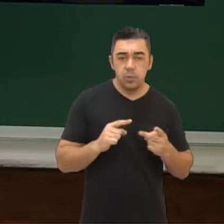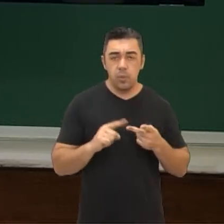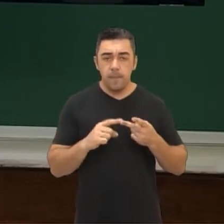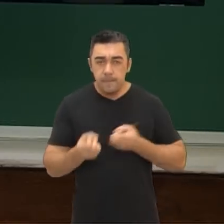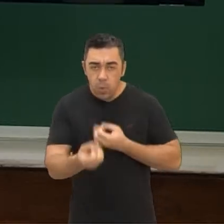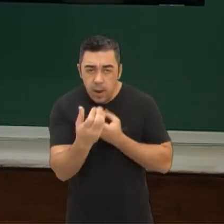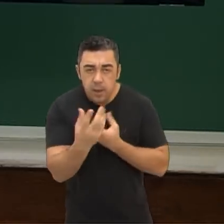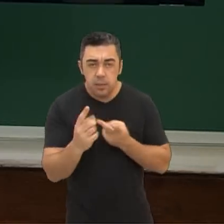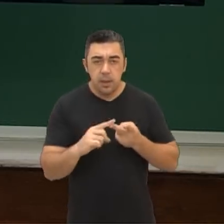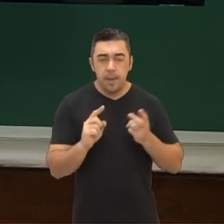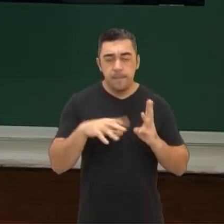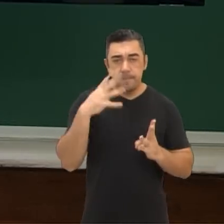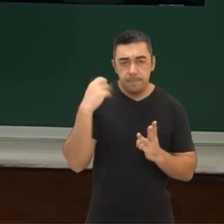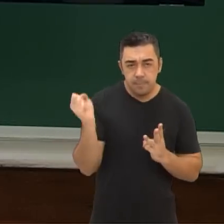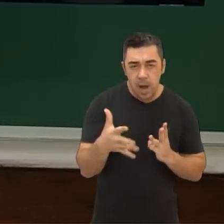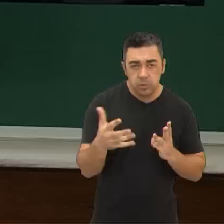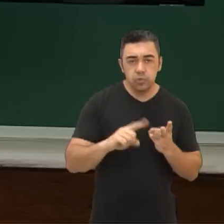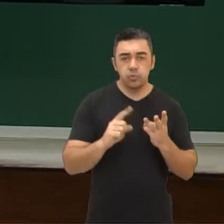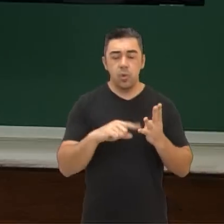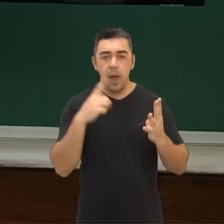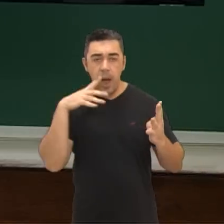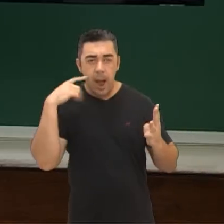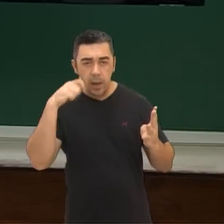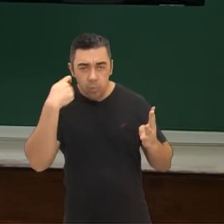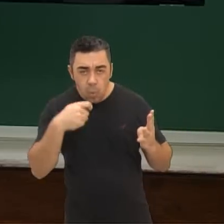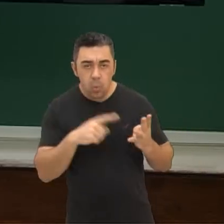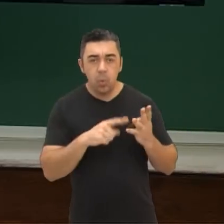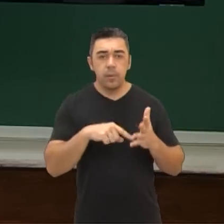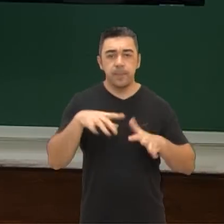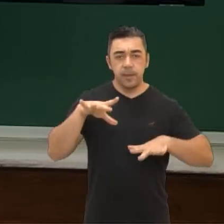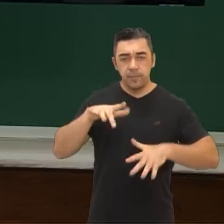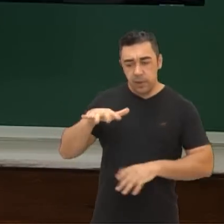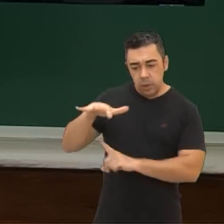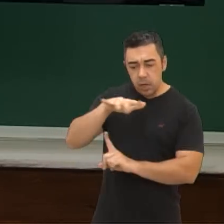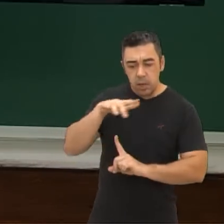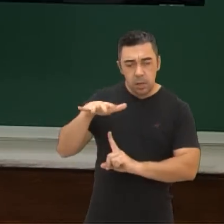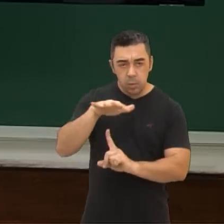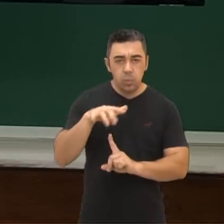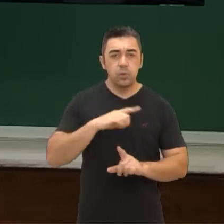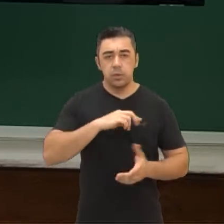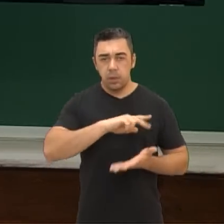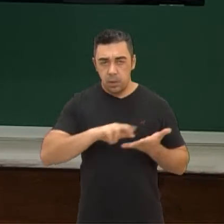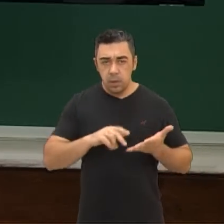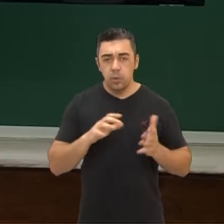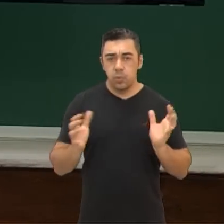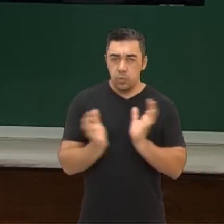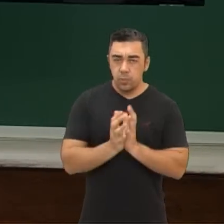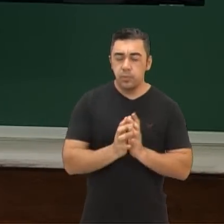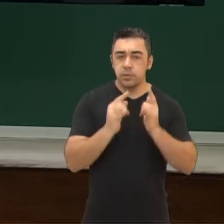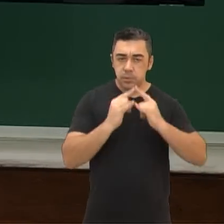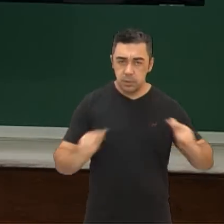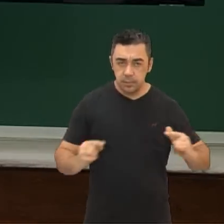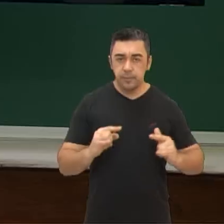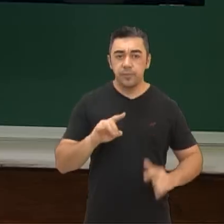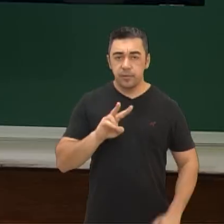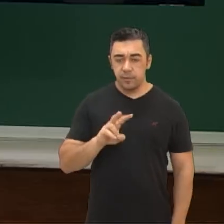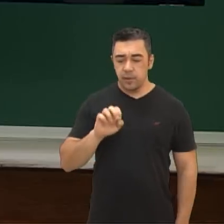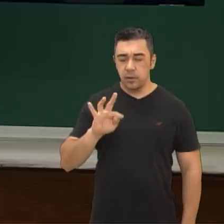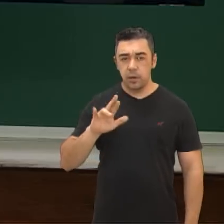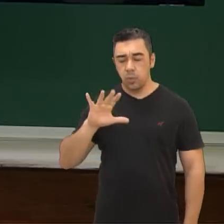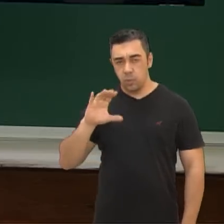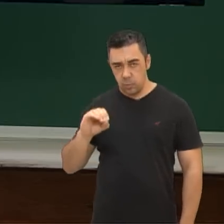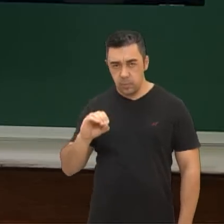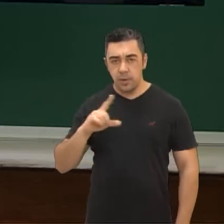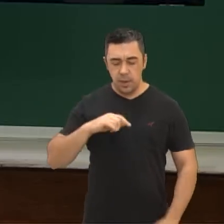ruas com estilos diferentes, tá bom? Só que a gente aqui vai, talvez, focar um pouquinho mais para frente em